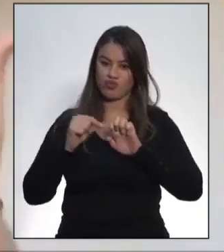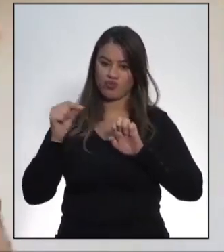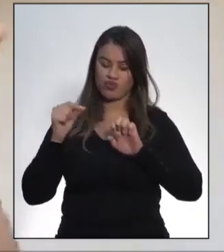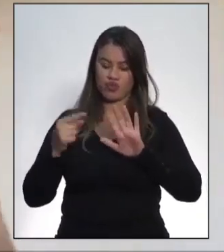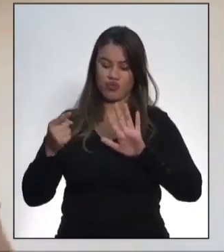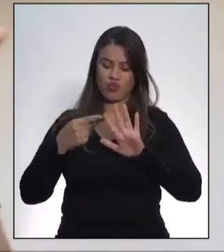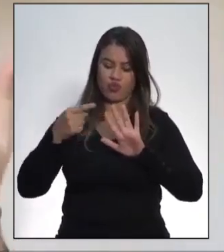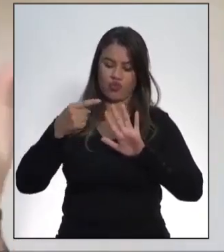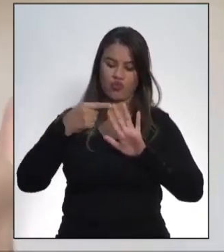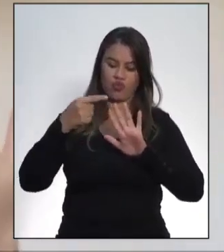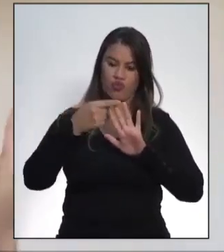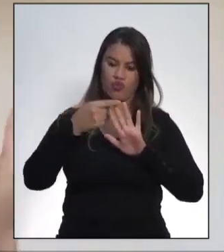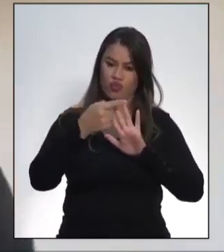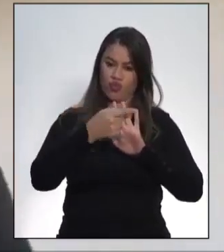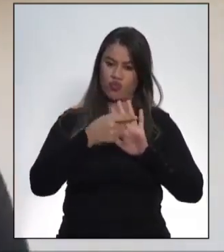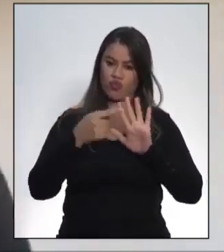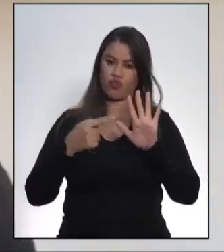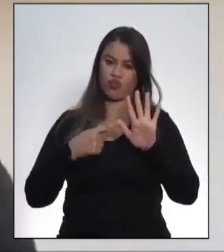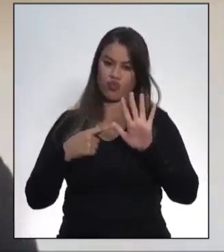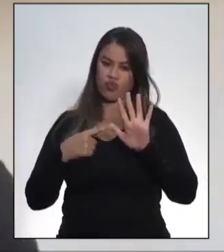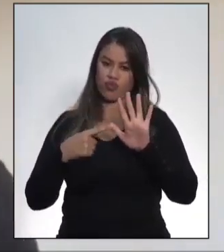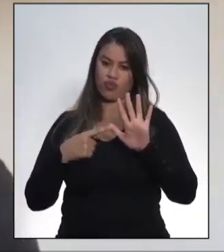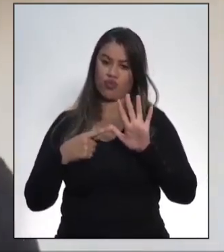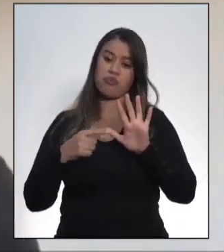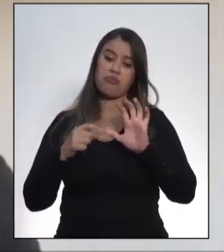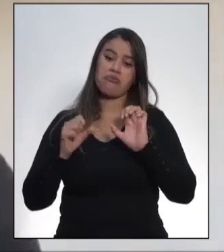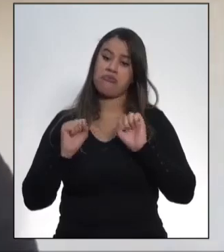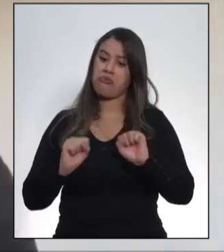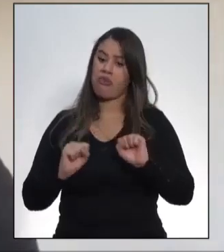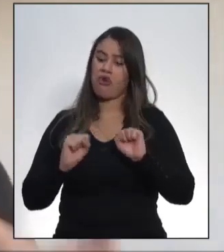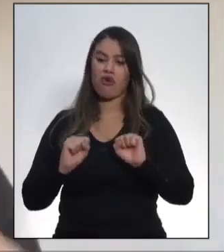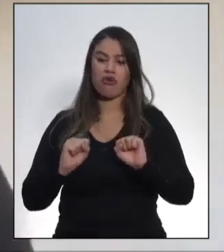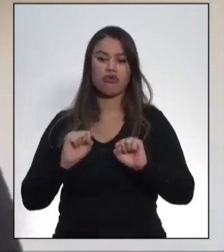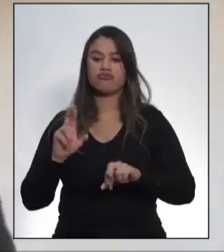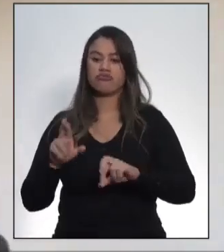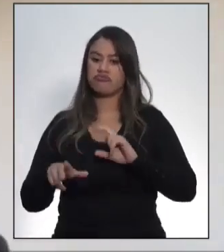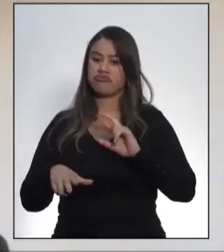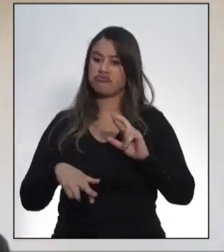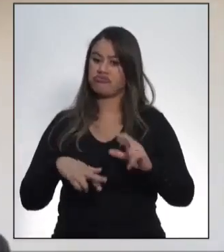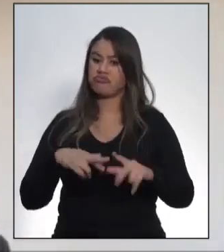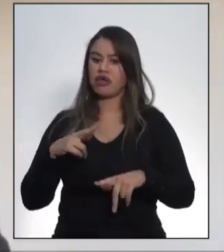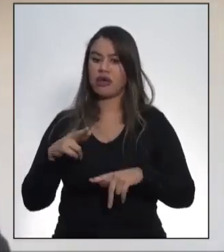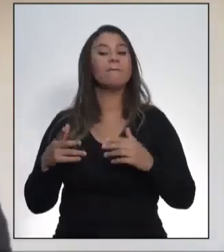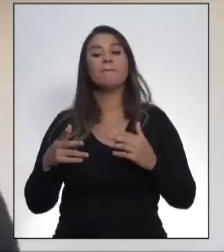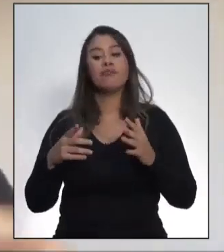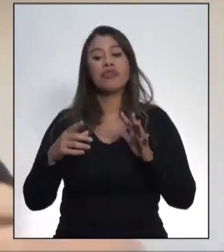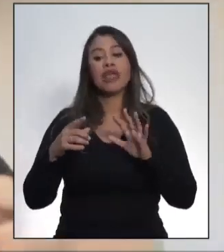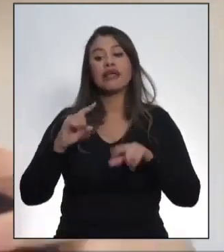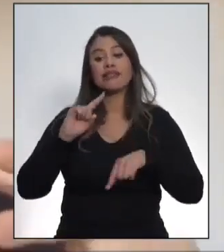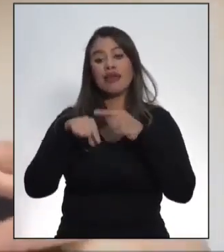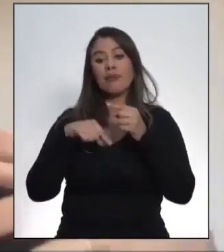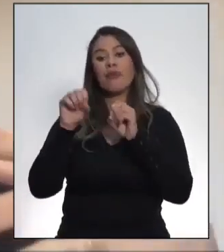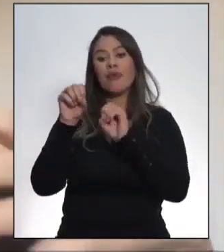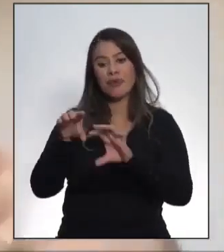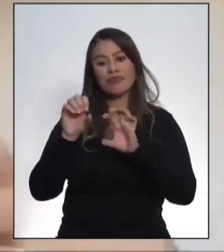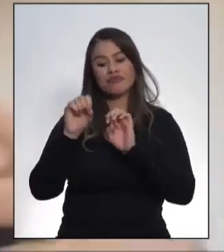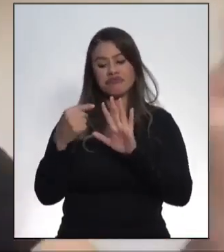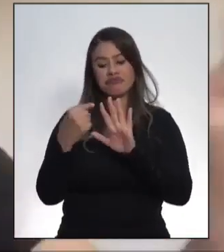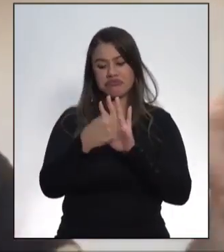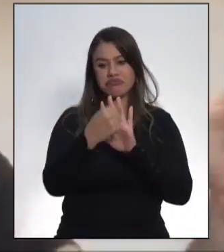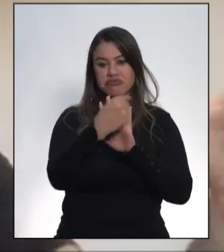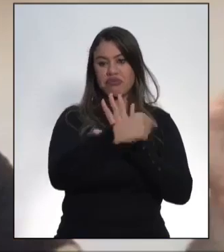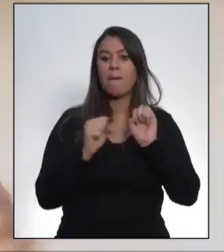cada uma dessas coisas pode dar uma nova aula. Mas aqui, nessa primeira aula, a ideia é resumir